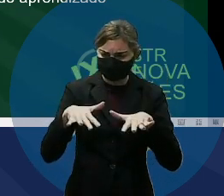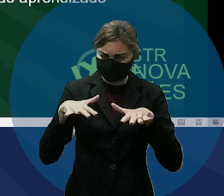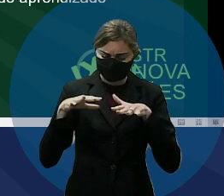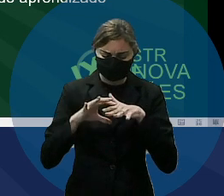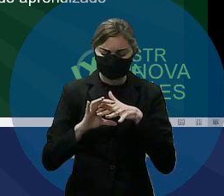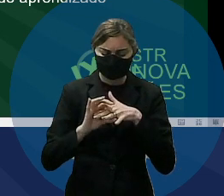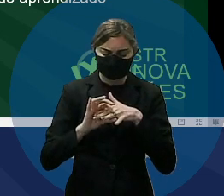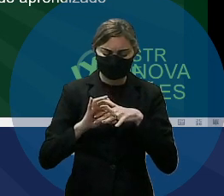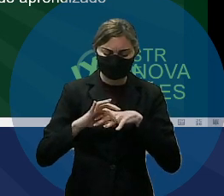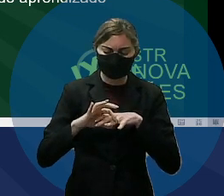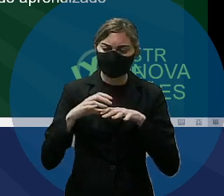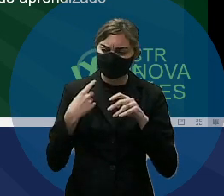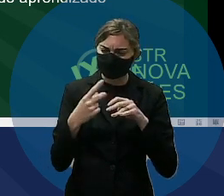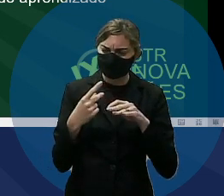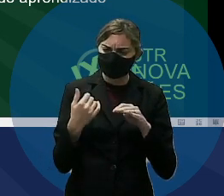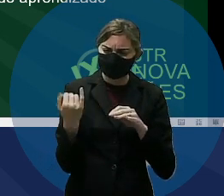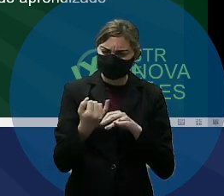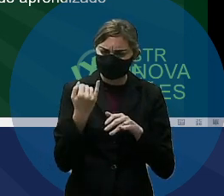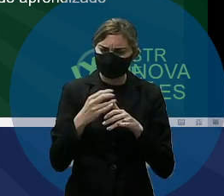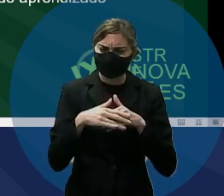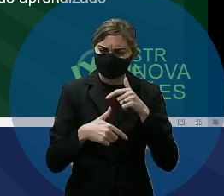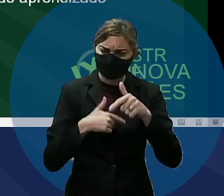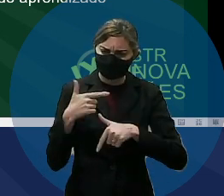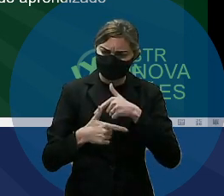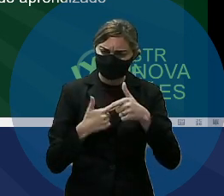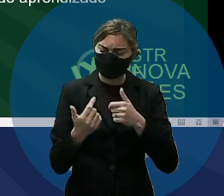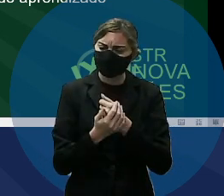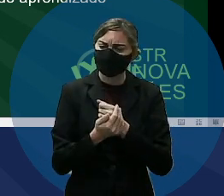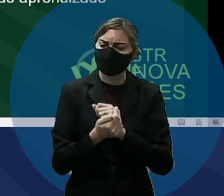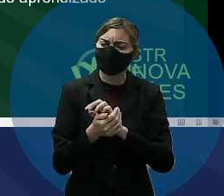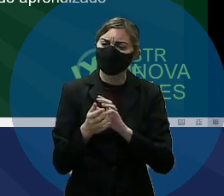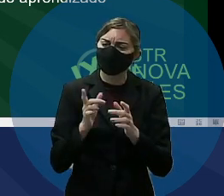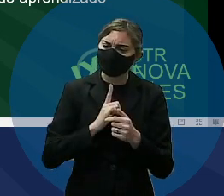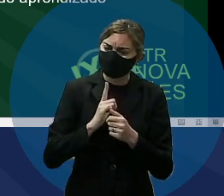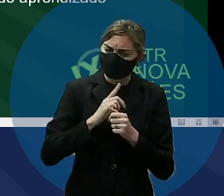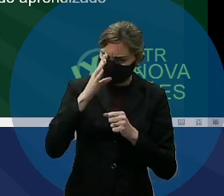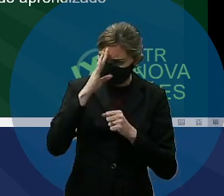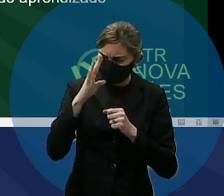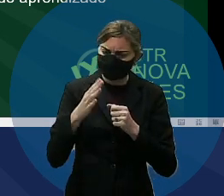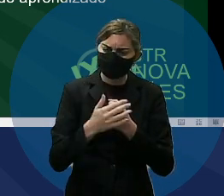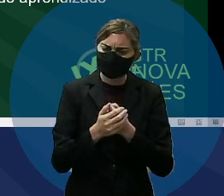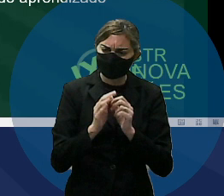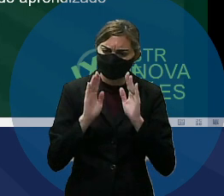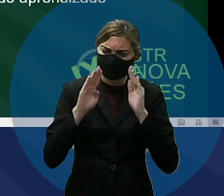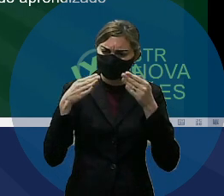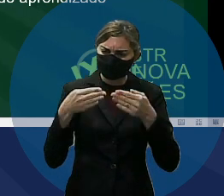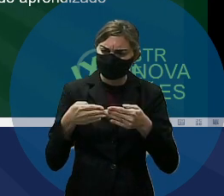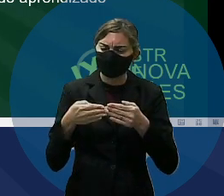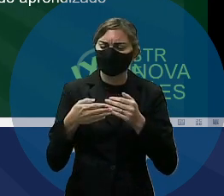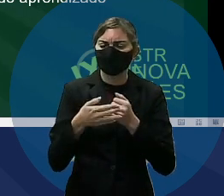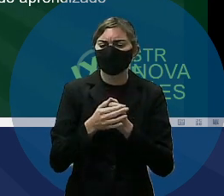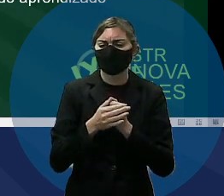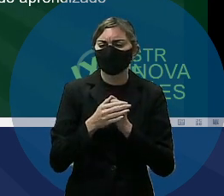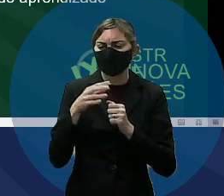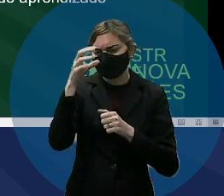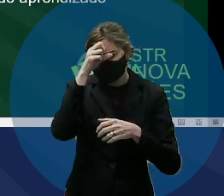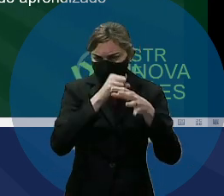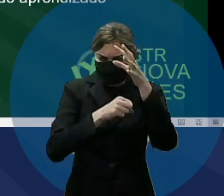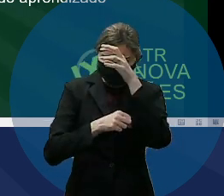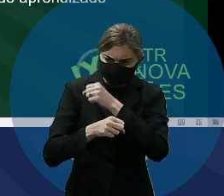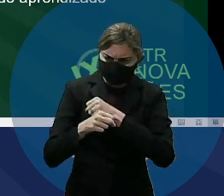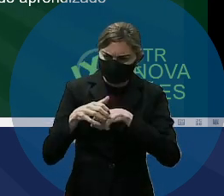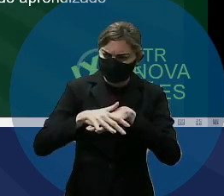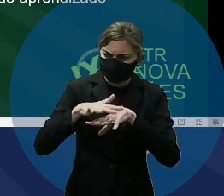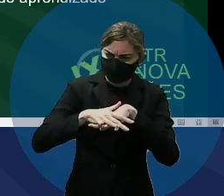E essa relevância do trabalho teve principalmente o foco, o aprendizado